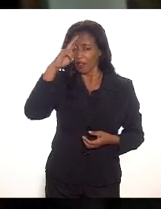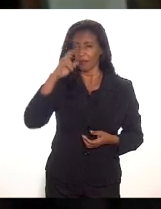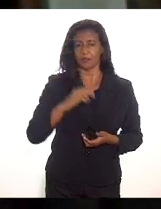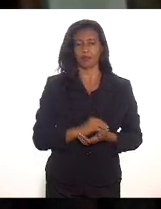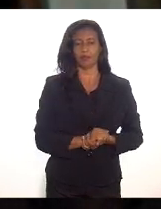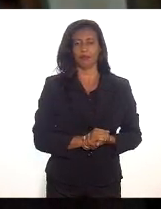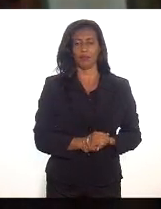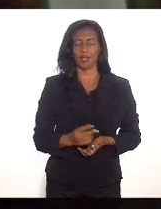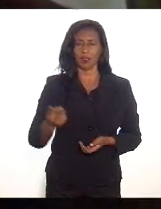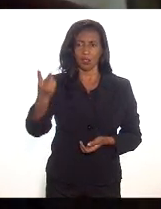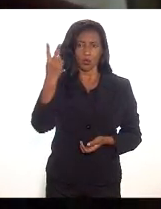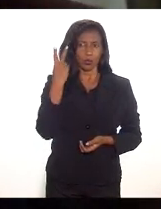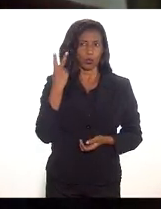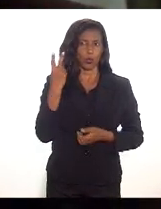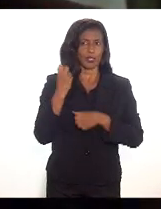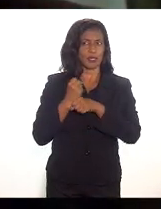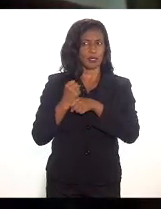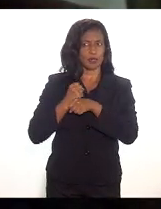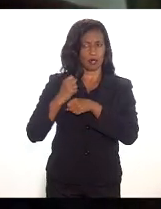que daqui a